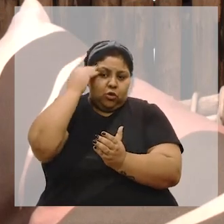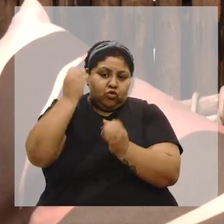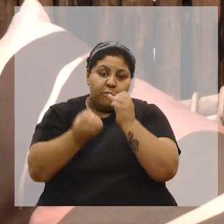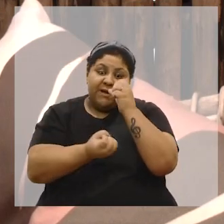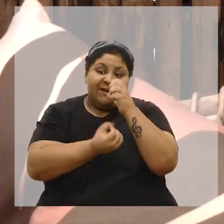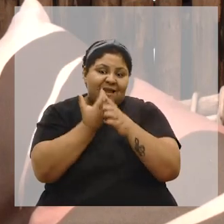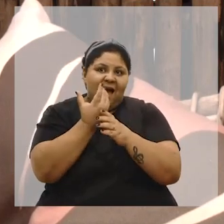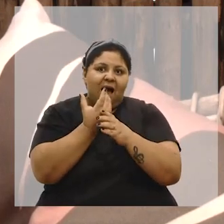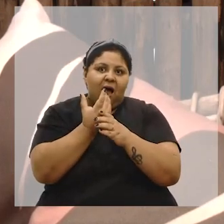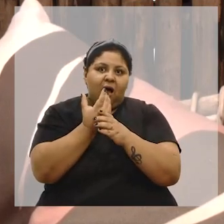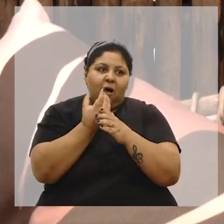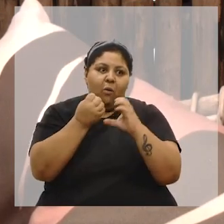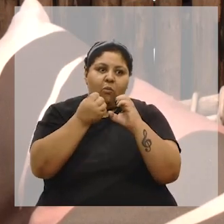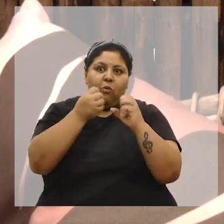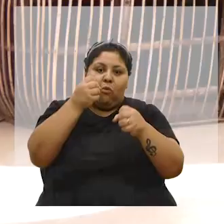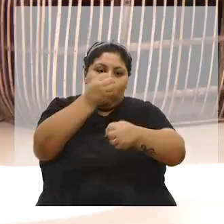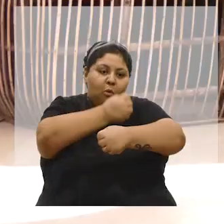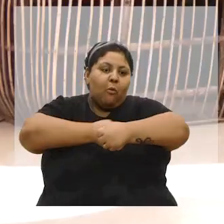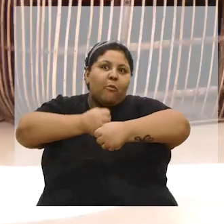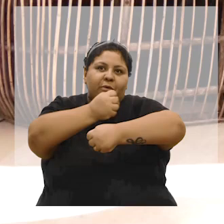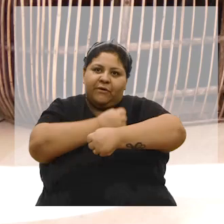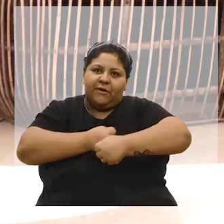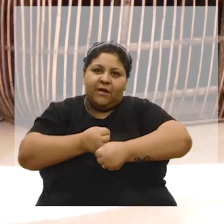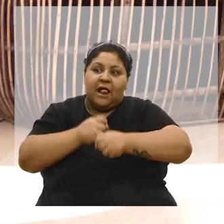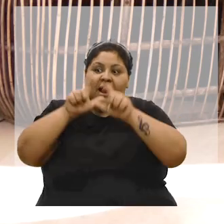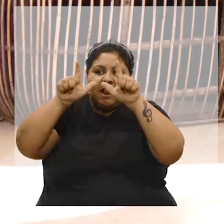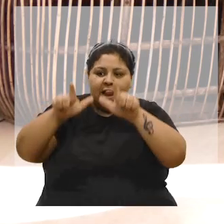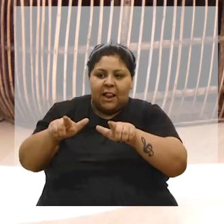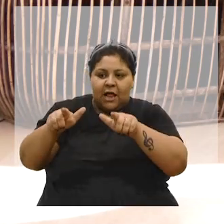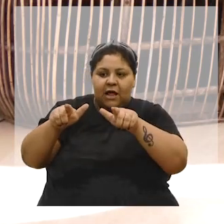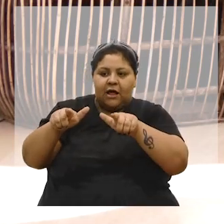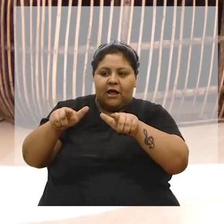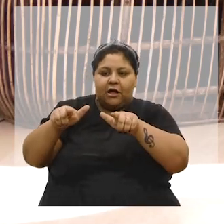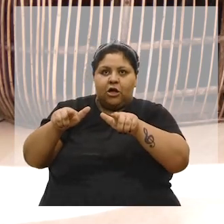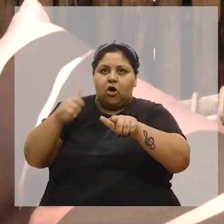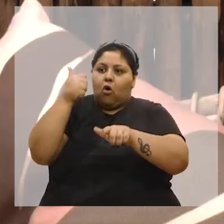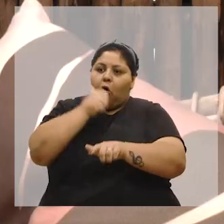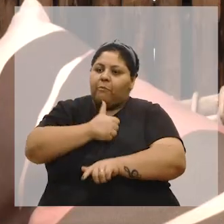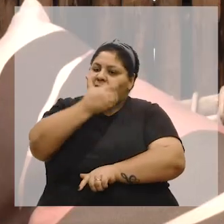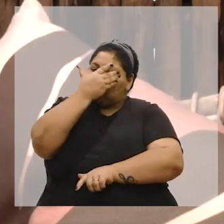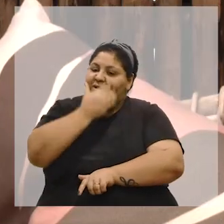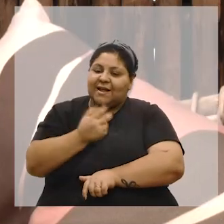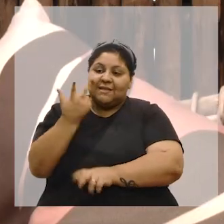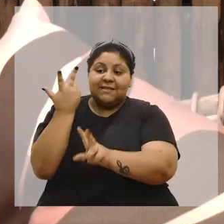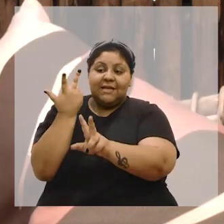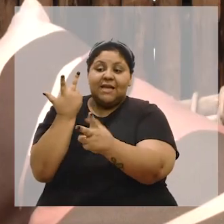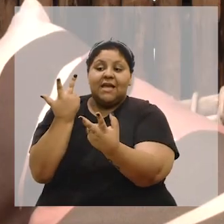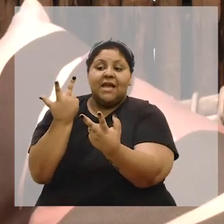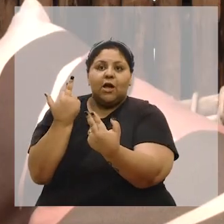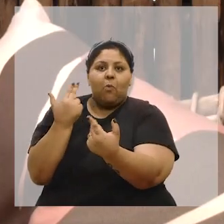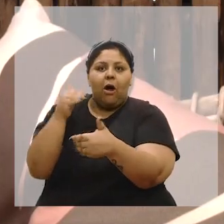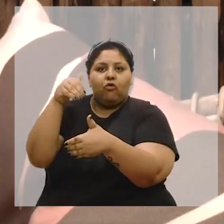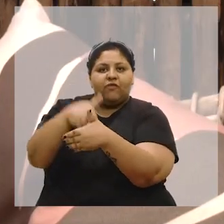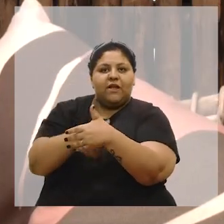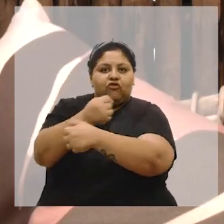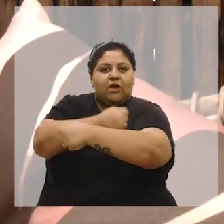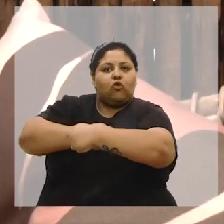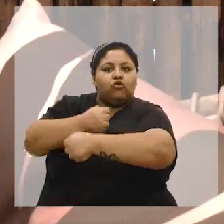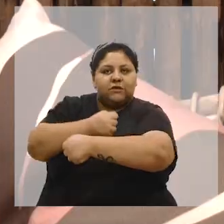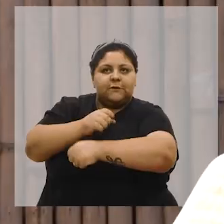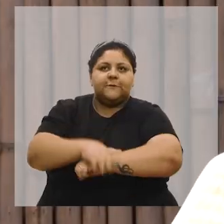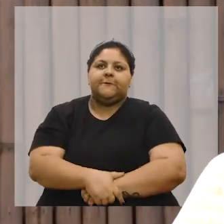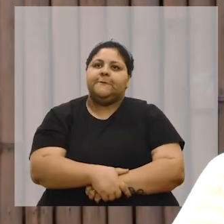conceito. Então varia muito, assim. Lá é um lugar que tu vê nitidamente, assim, que somos iguais. Os homens e as mulheres são exatamente iguais dentro da cozinha,